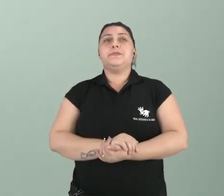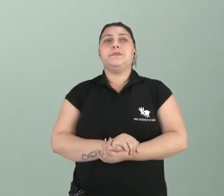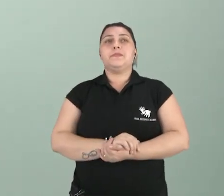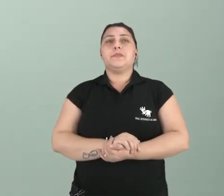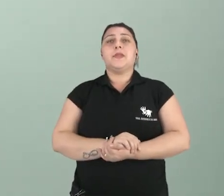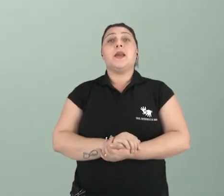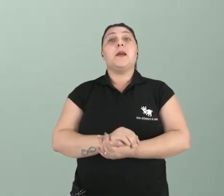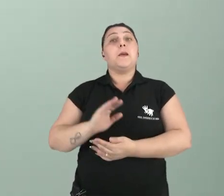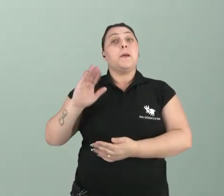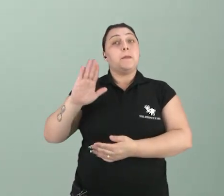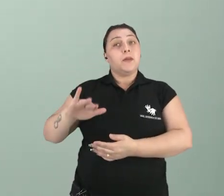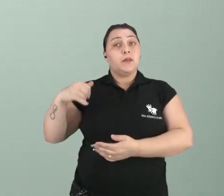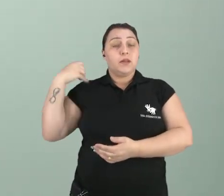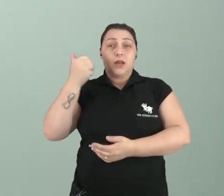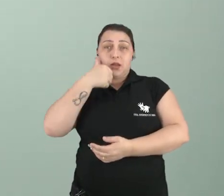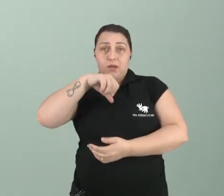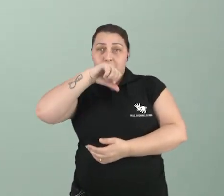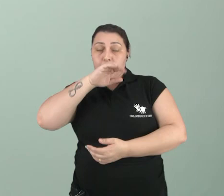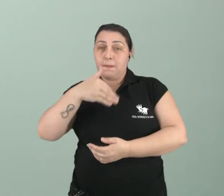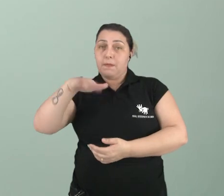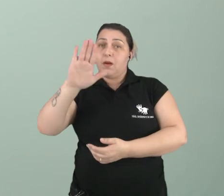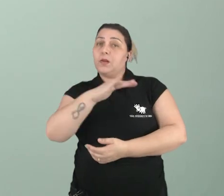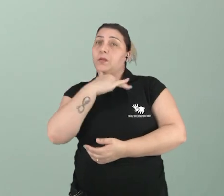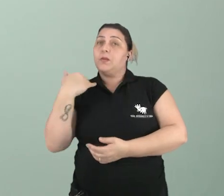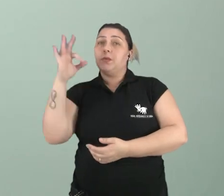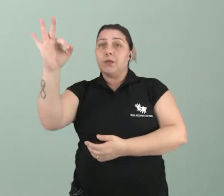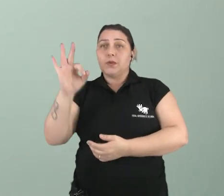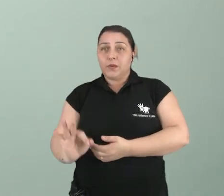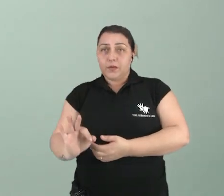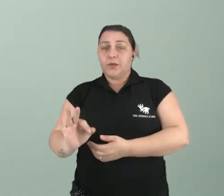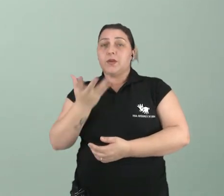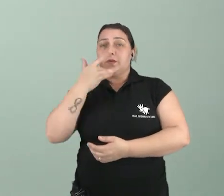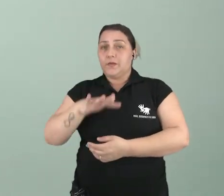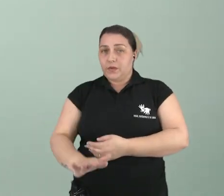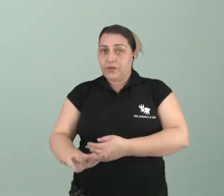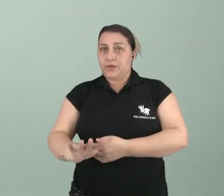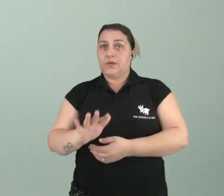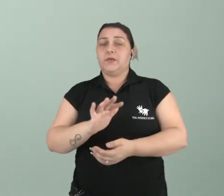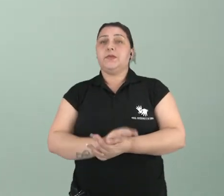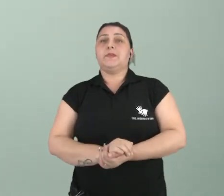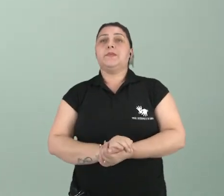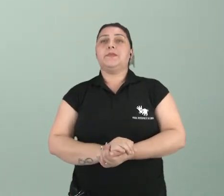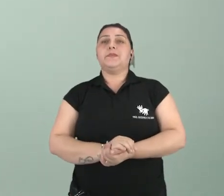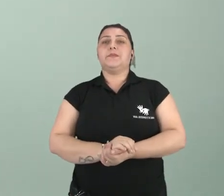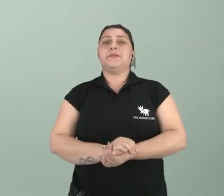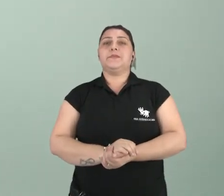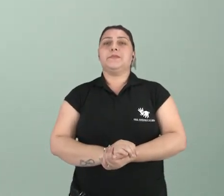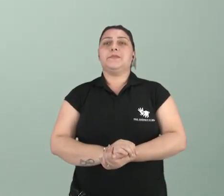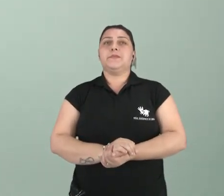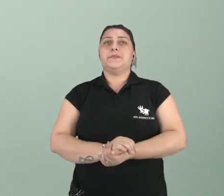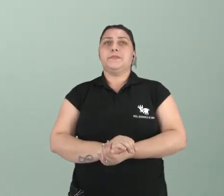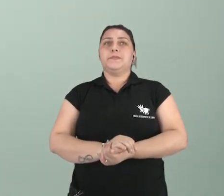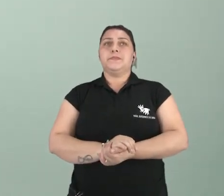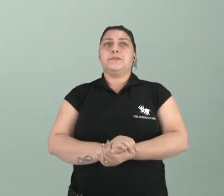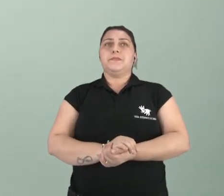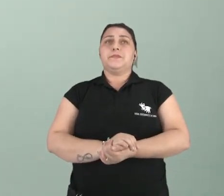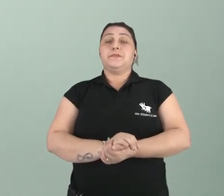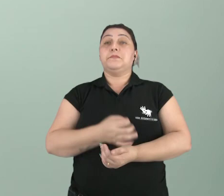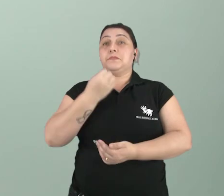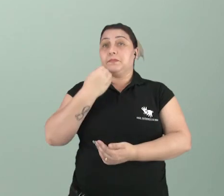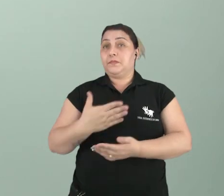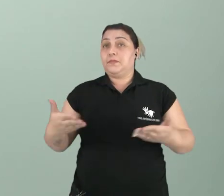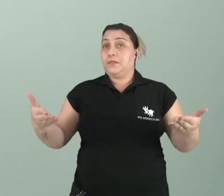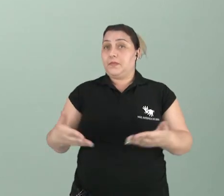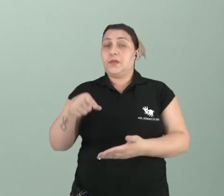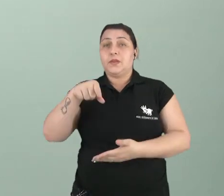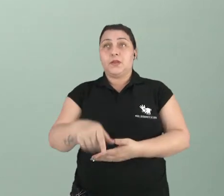Então, quanto menor a idade da mãe, maior a taxa de mortalidade infantil, maior a probabilidade dessa criança nascer morta. Bom,